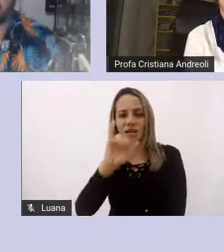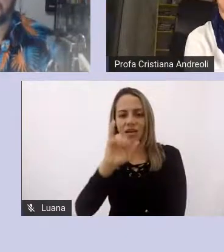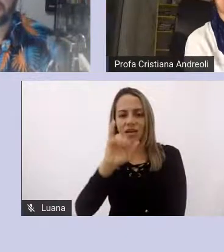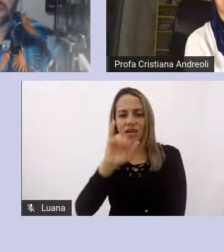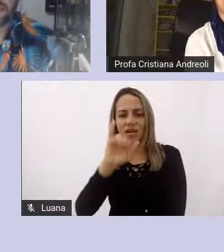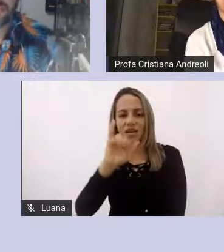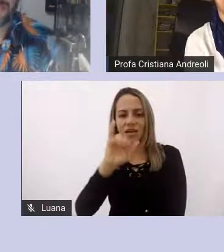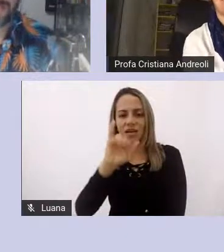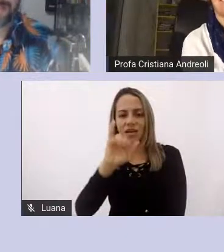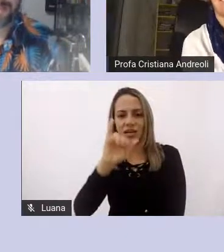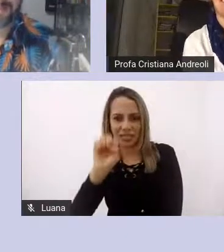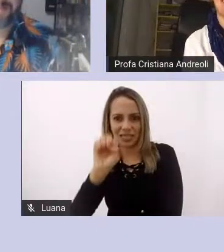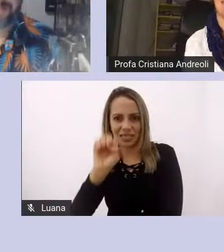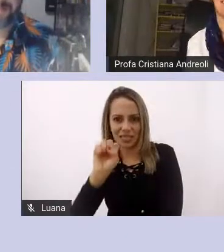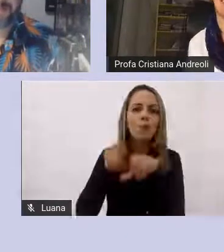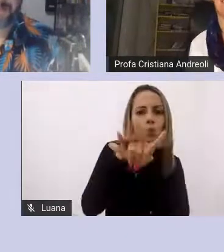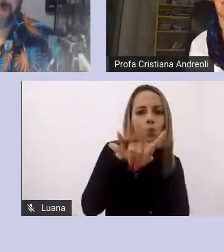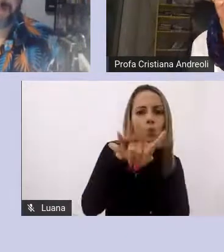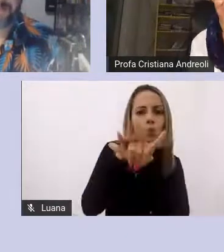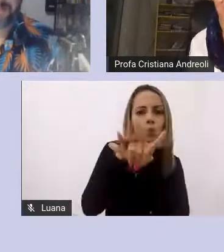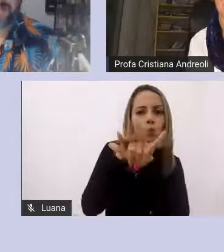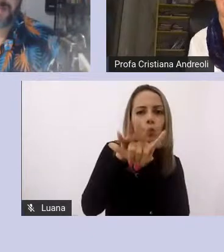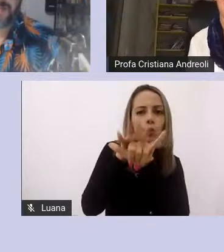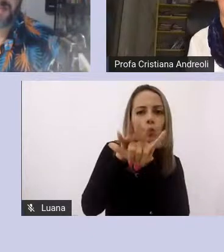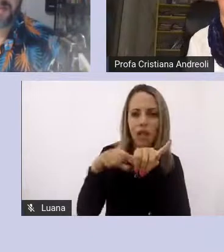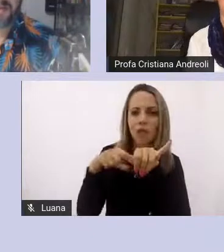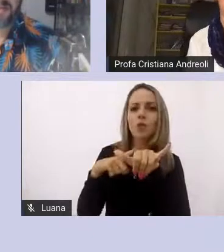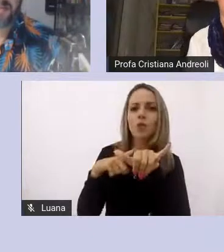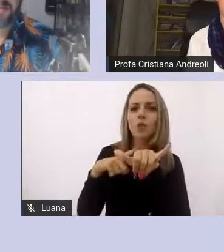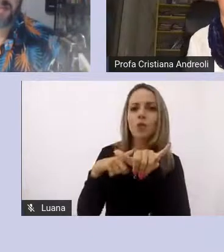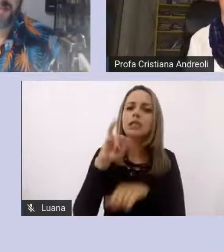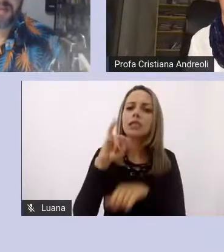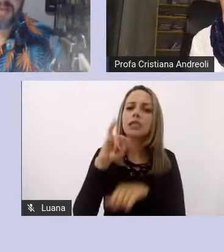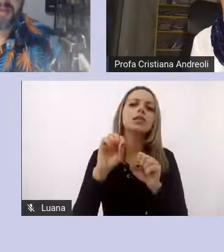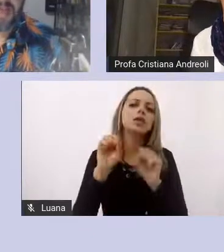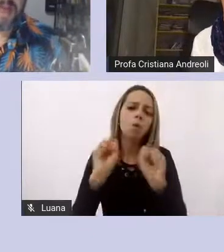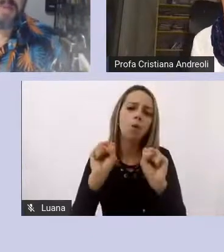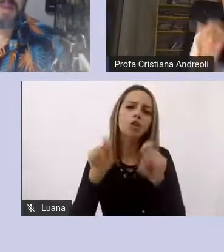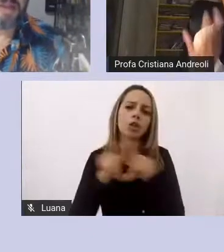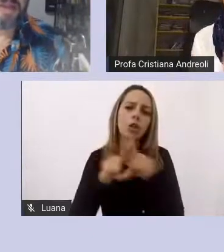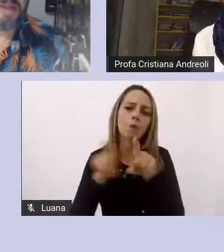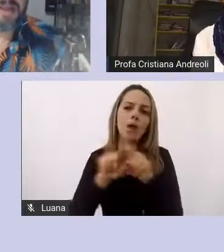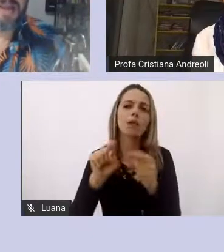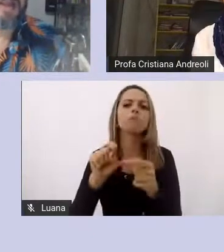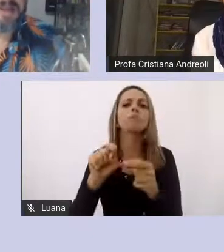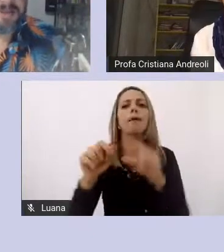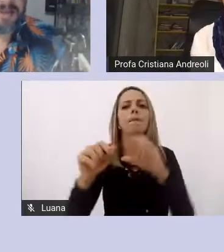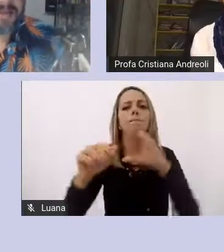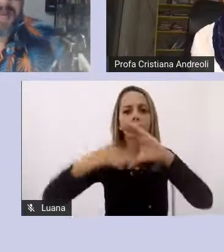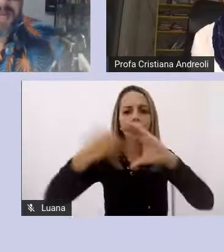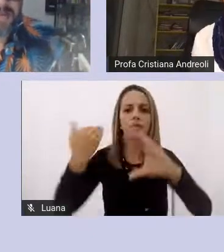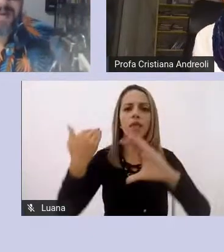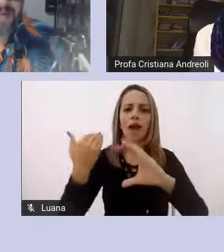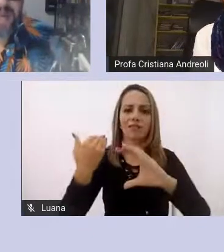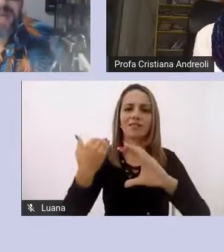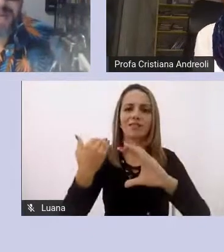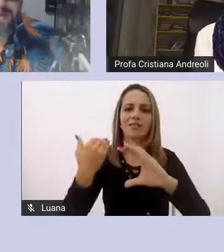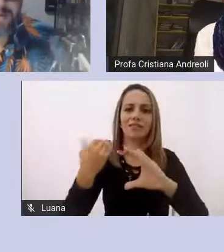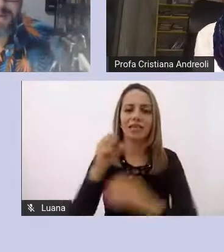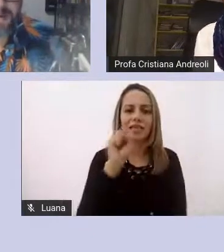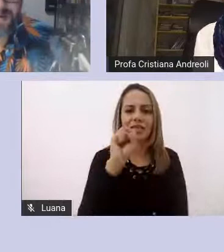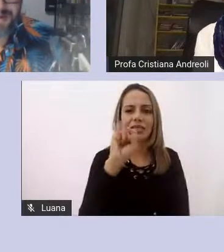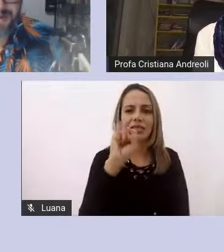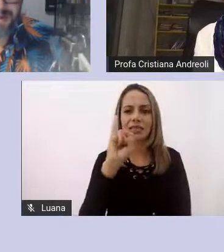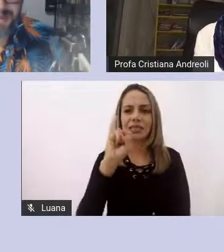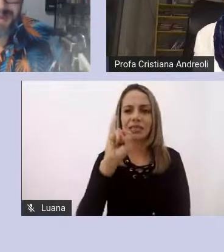simvas@gmail, tá bem? Obrigado, gente, foi ótimo. Obrigadão. Pode falar, Renê. Já que quer